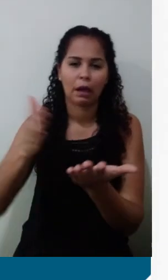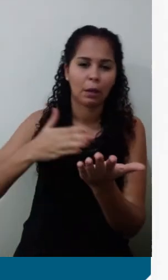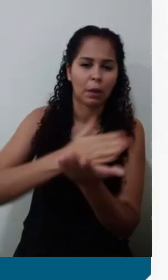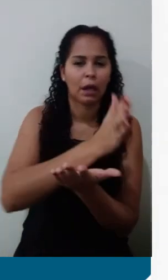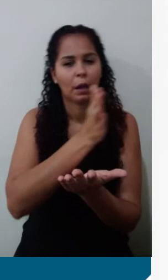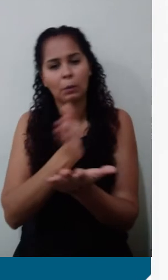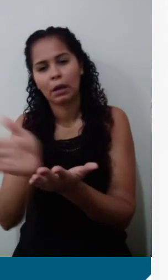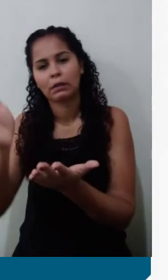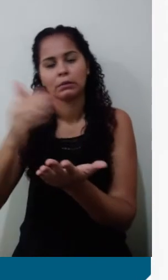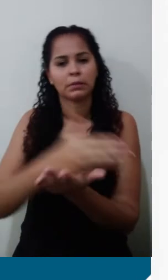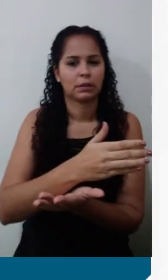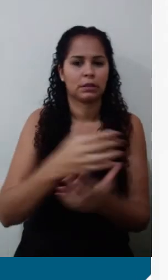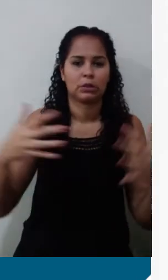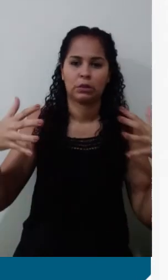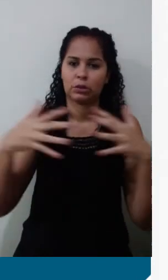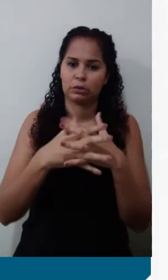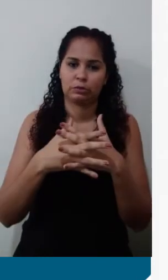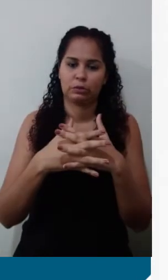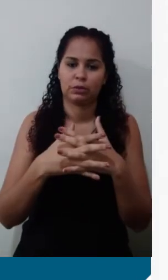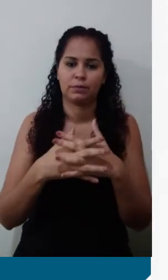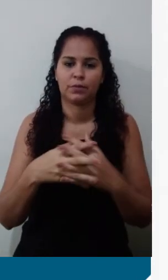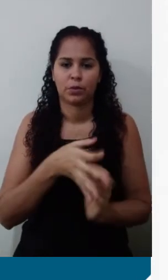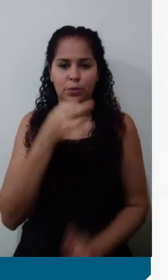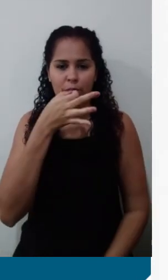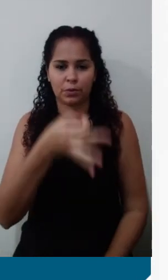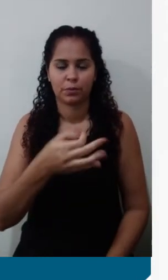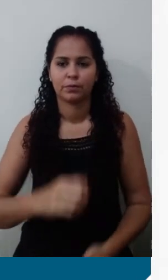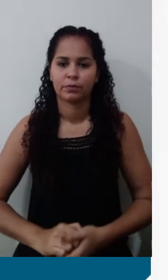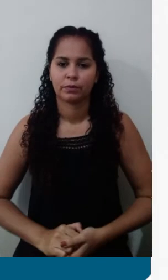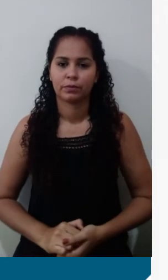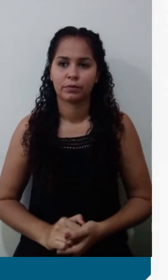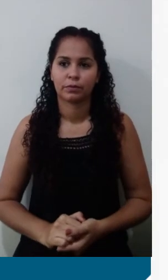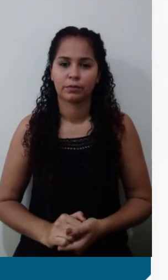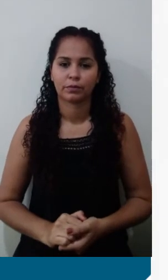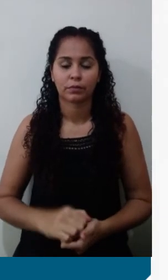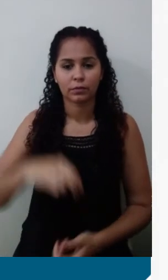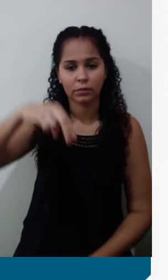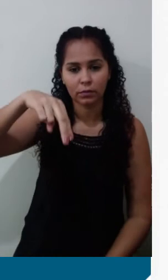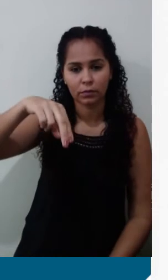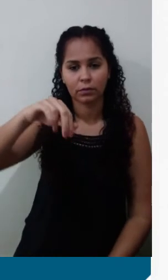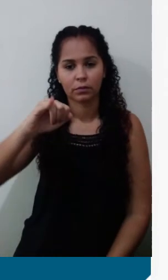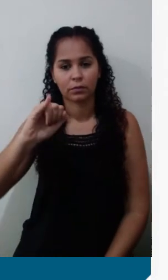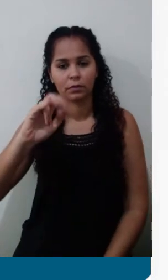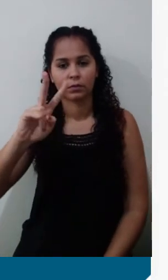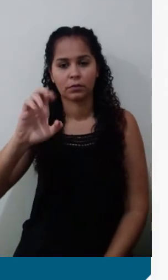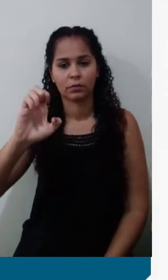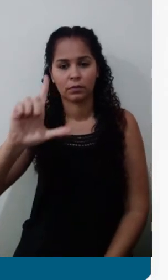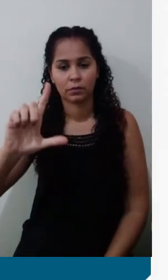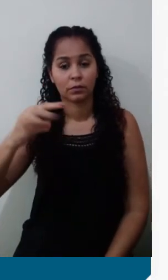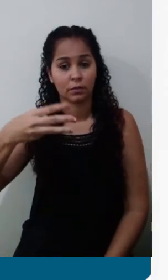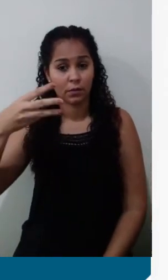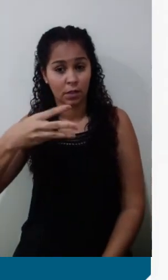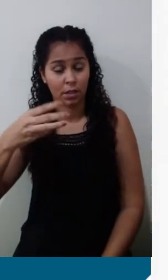para outras direções ou se perdendo ao longo da argumentação. O nível 3, que